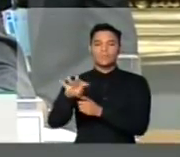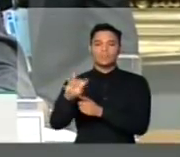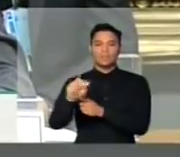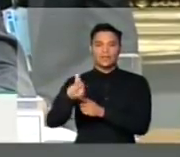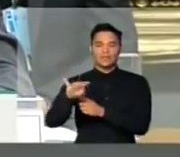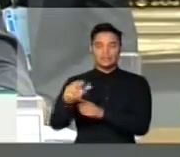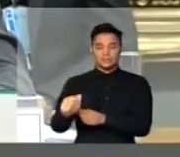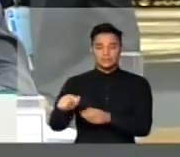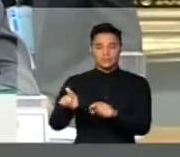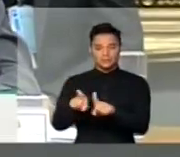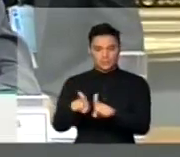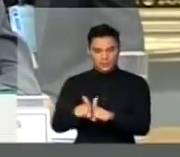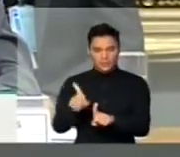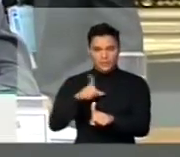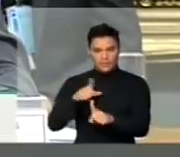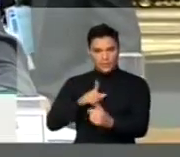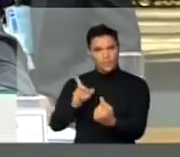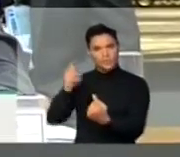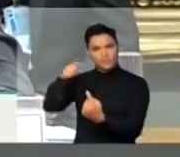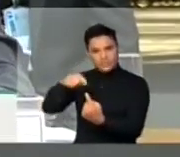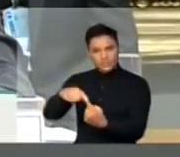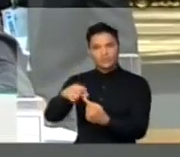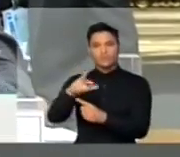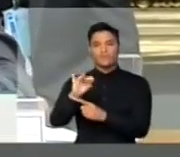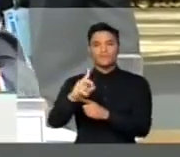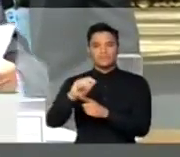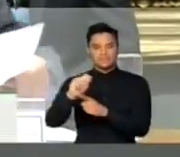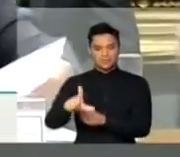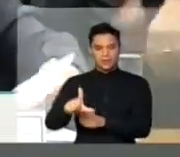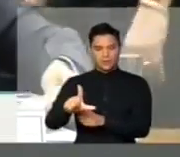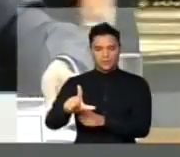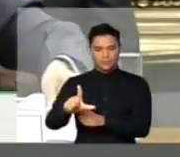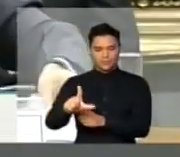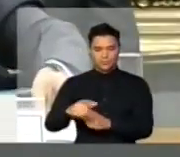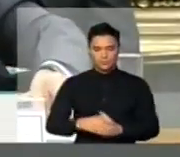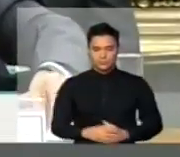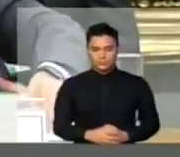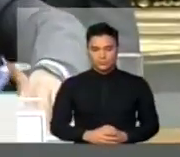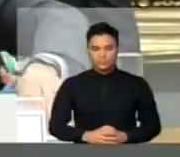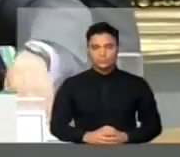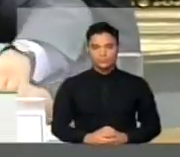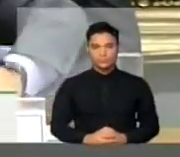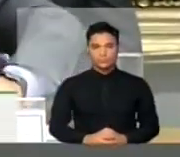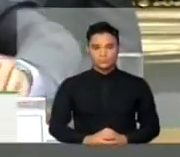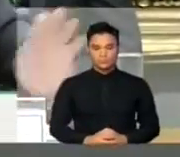voltadas à obtenção da meta fiscal. Evento da gestão fiscal.